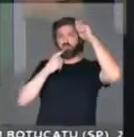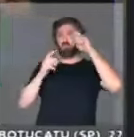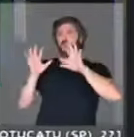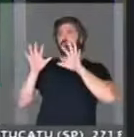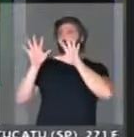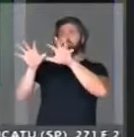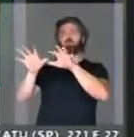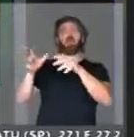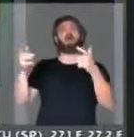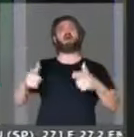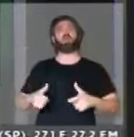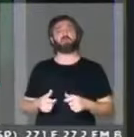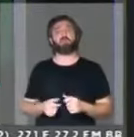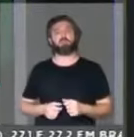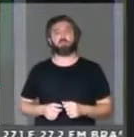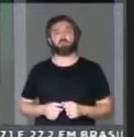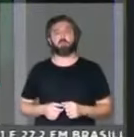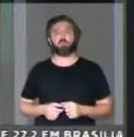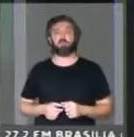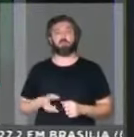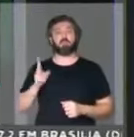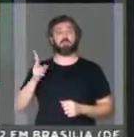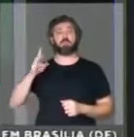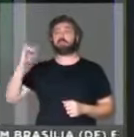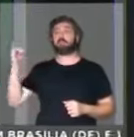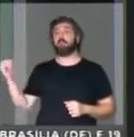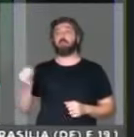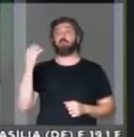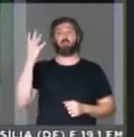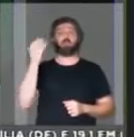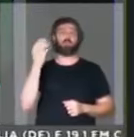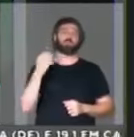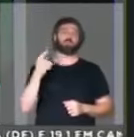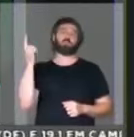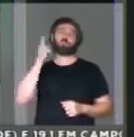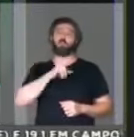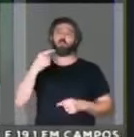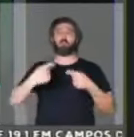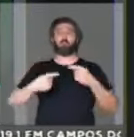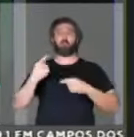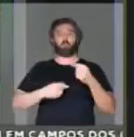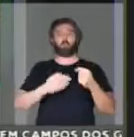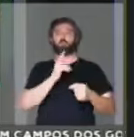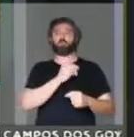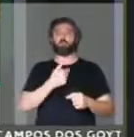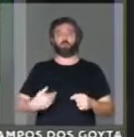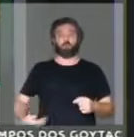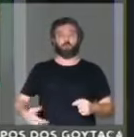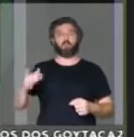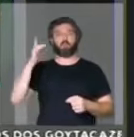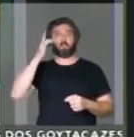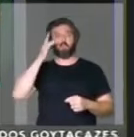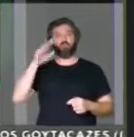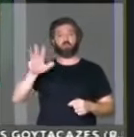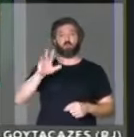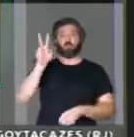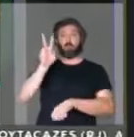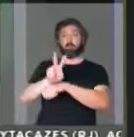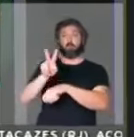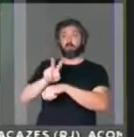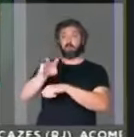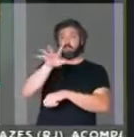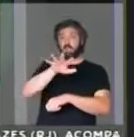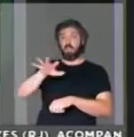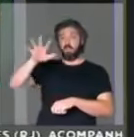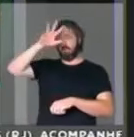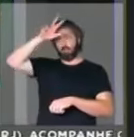de segurança nacional sempre porém pouco um ponto importante nas políticas dos governos lula e dilma para a proteção da região da